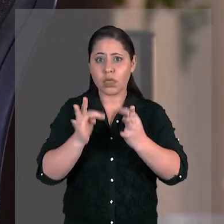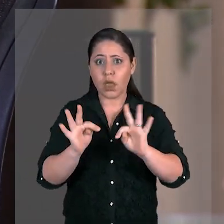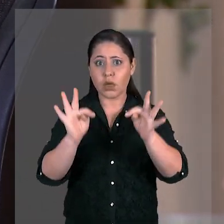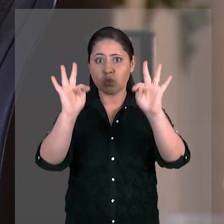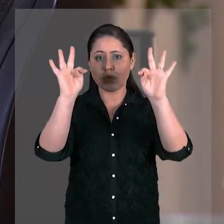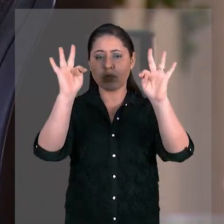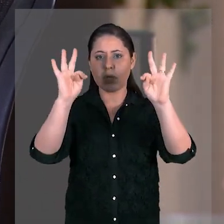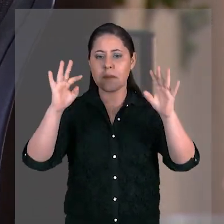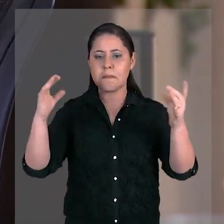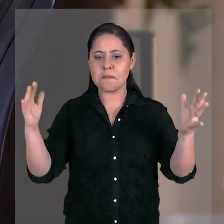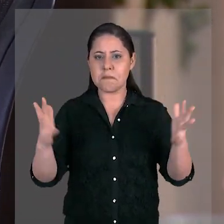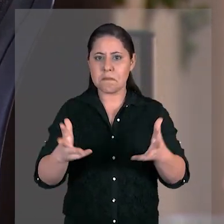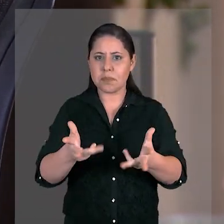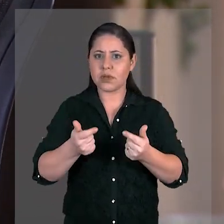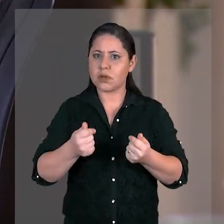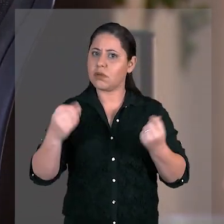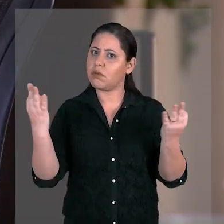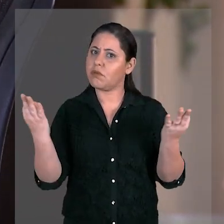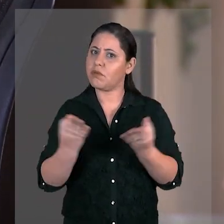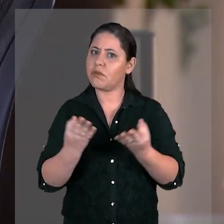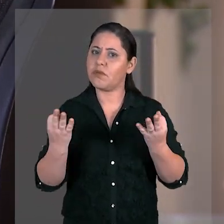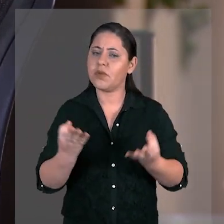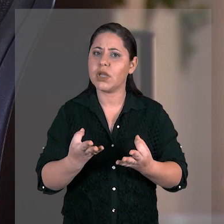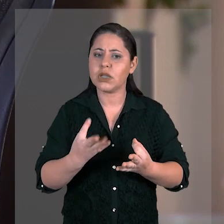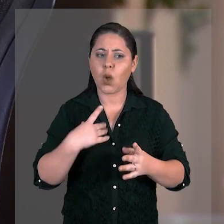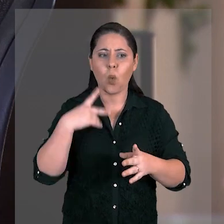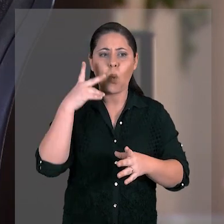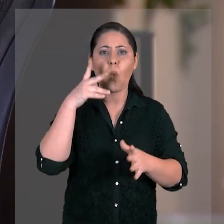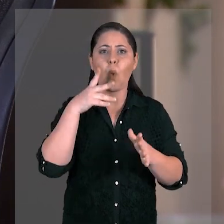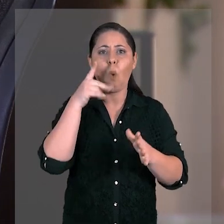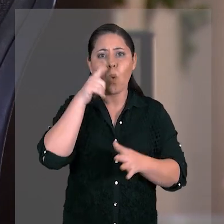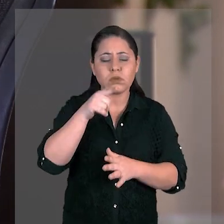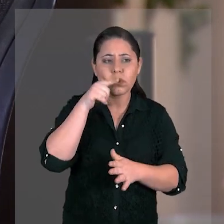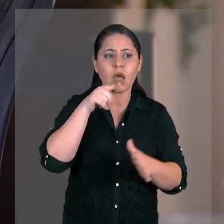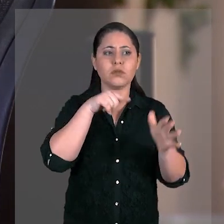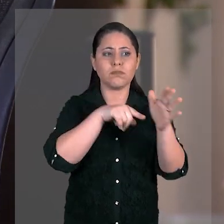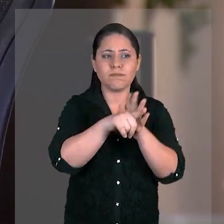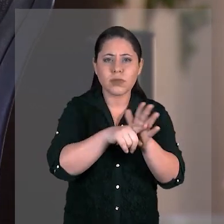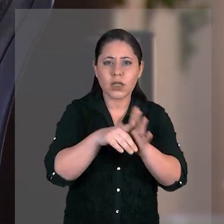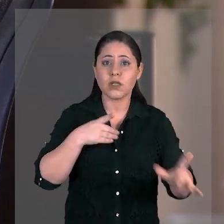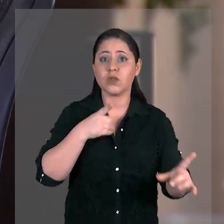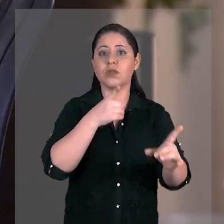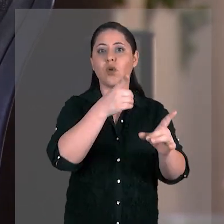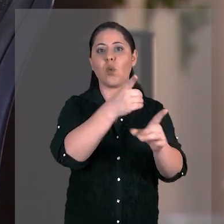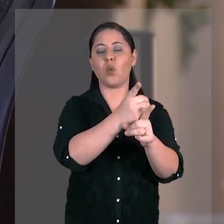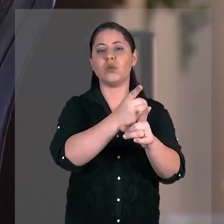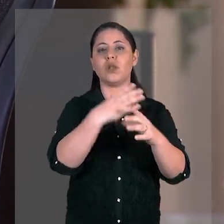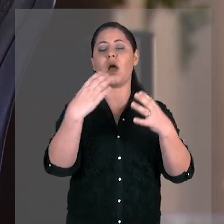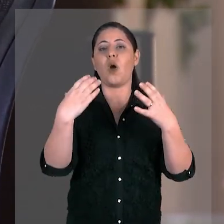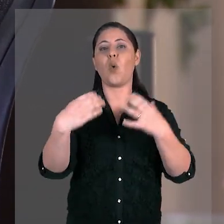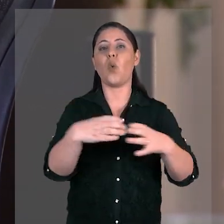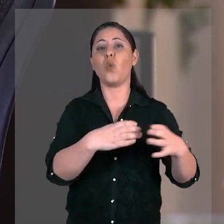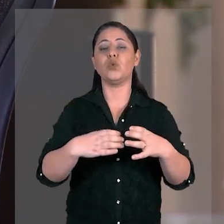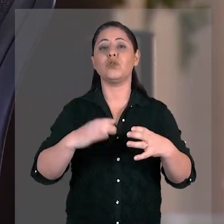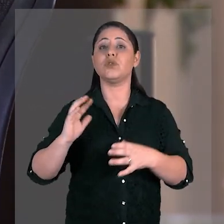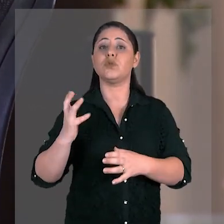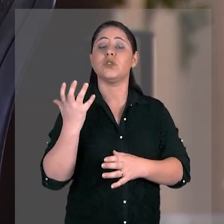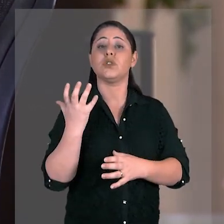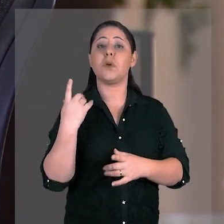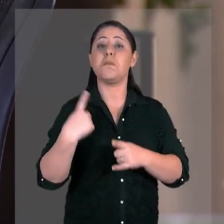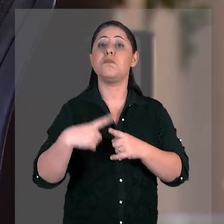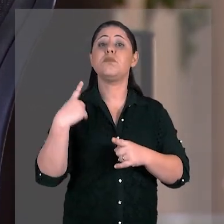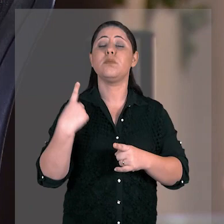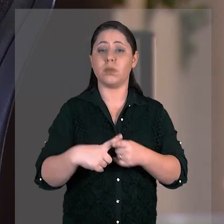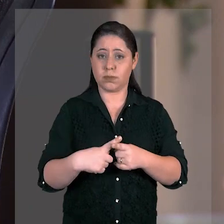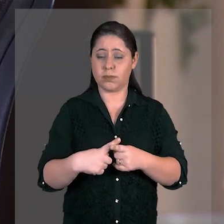tecnologias também para averiguar todas essas situações de onde ocorreu, como ocorreu e por que